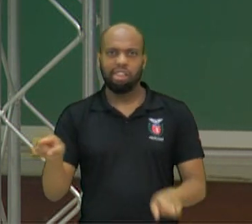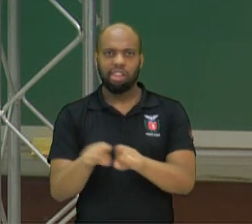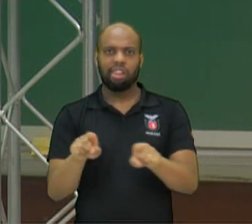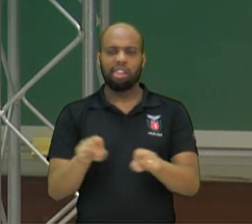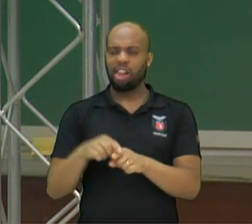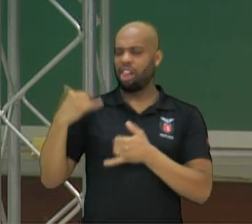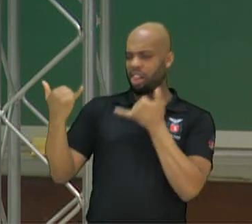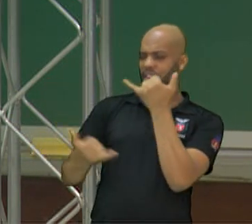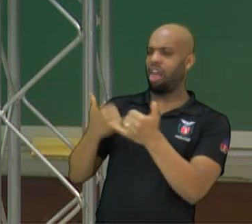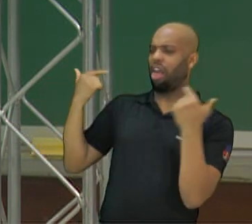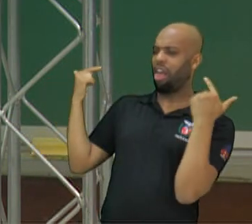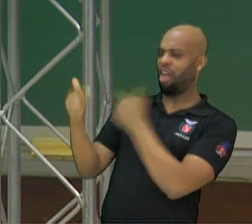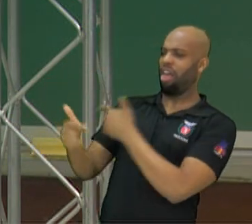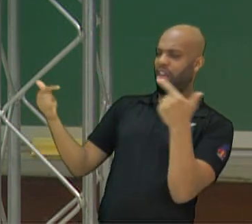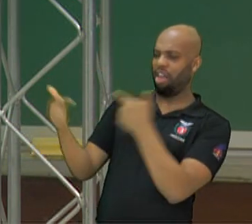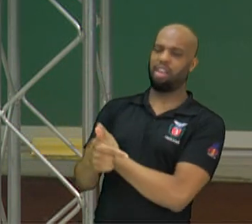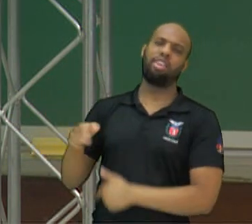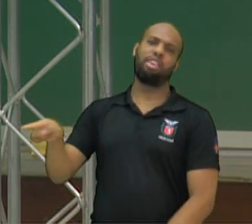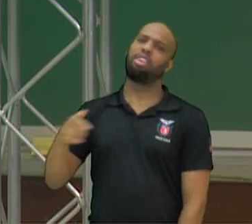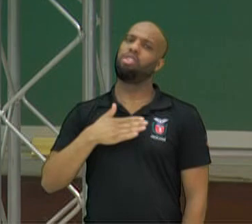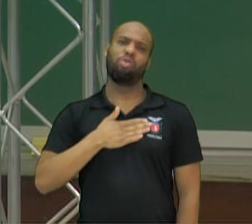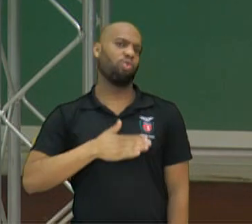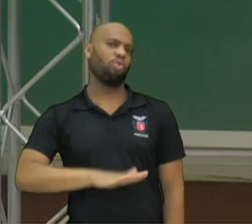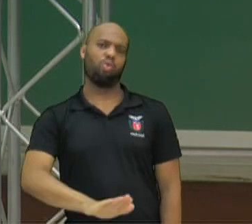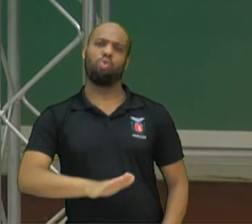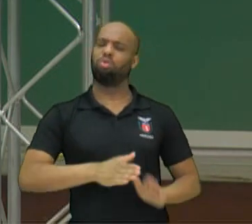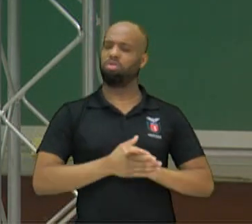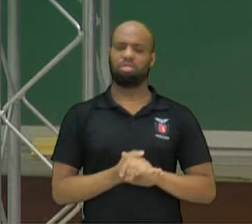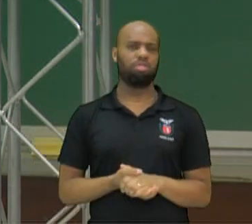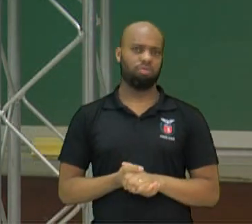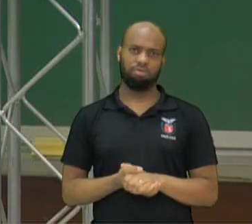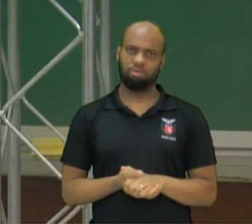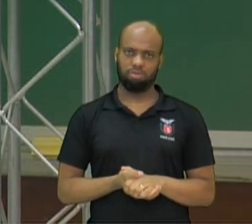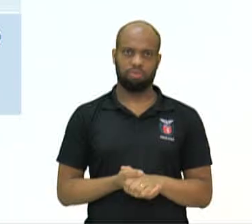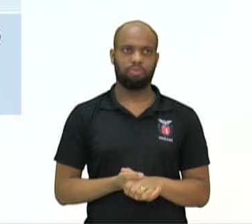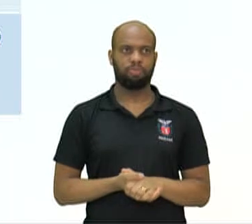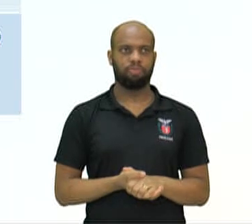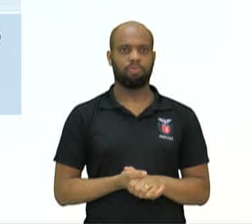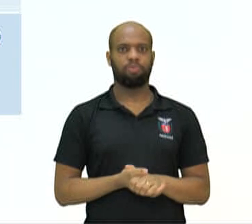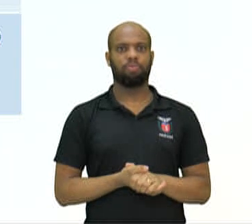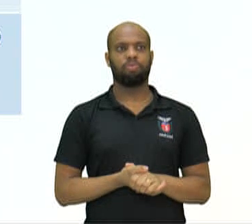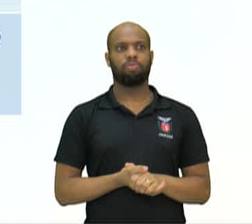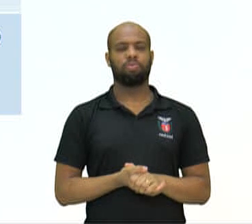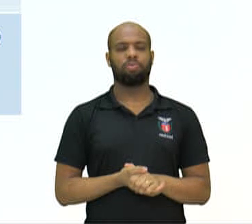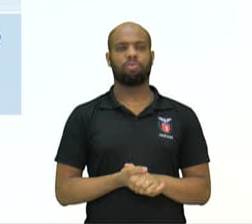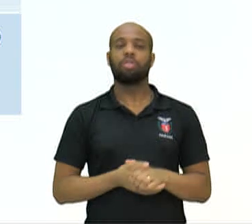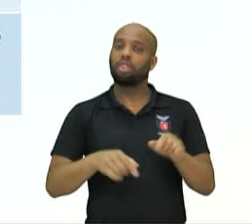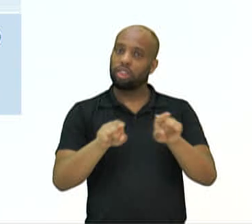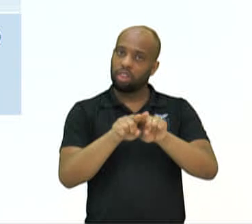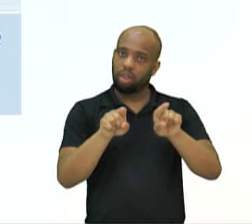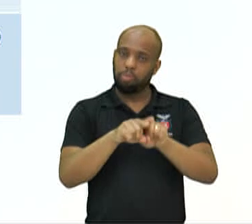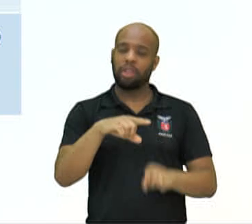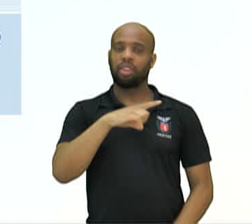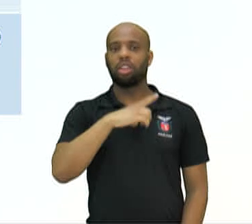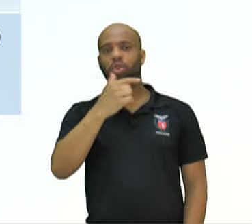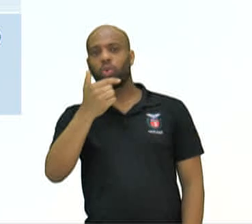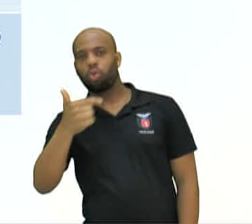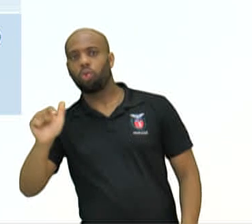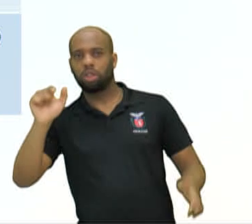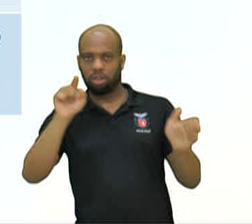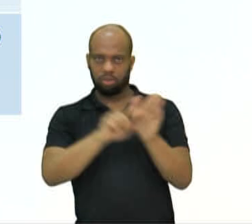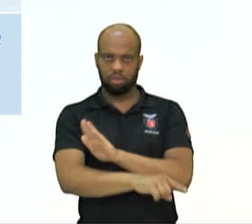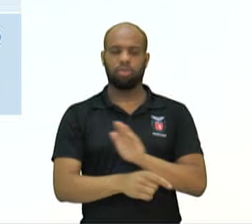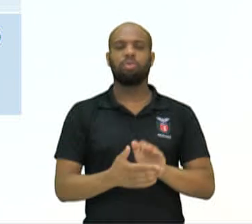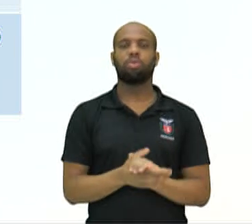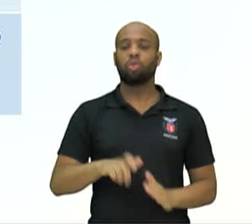faziam brincadeiras desagradáveis com Raimundo Pelado. Nós temos uma outra